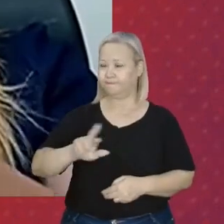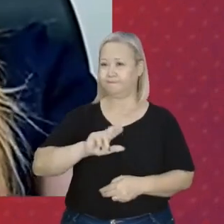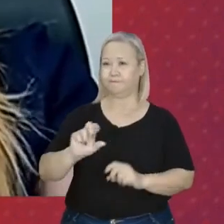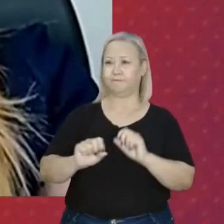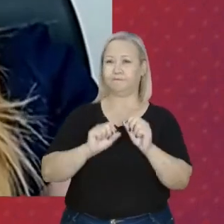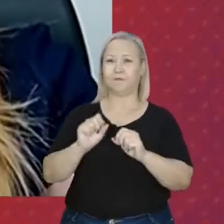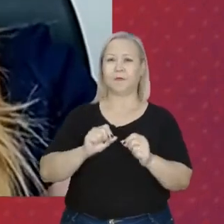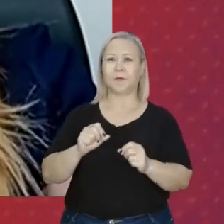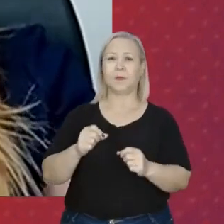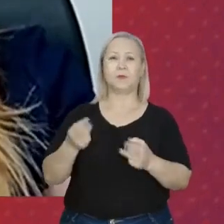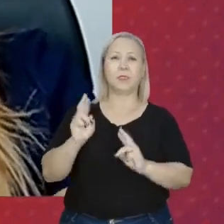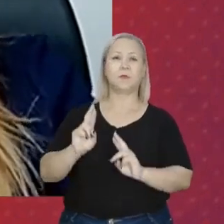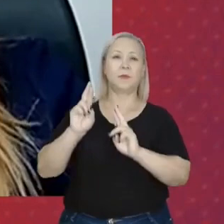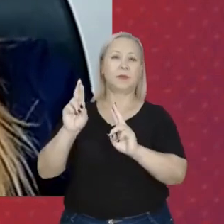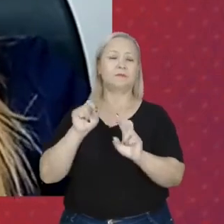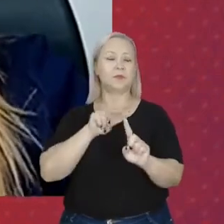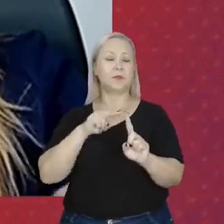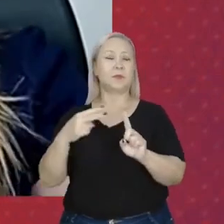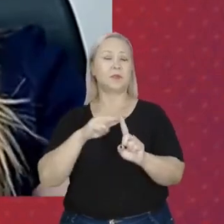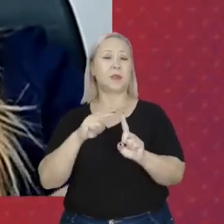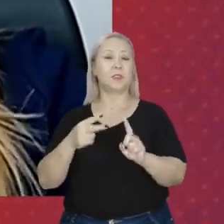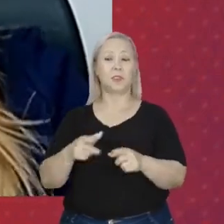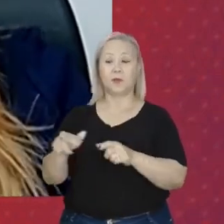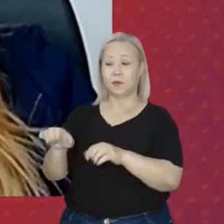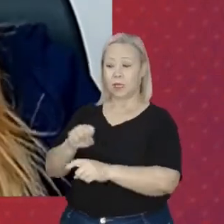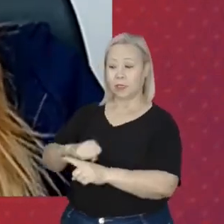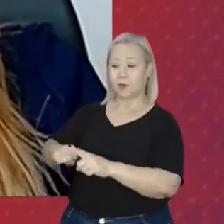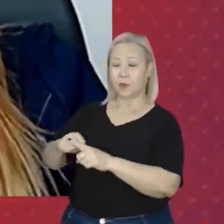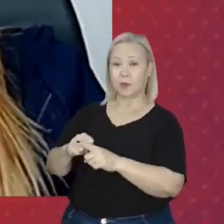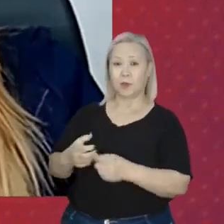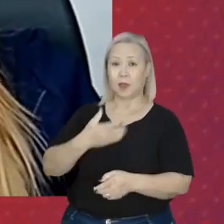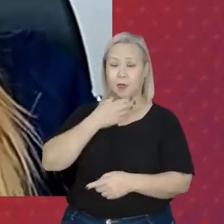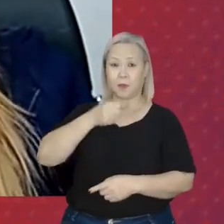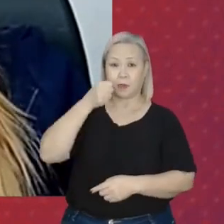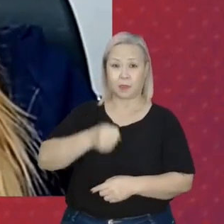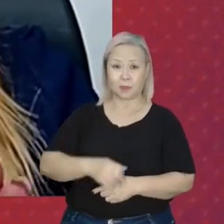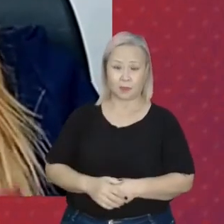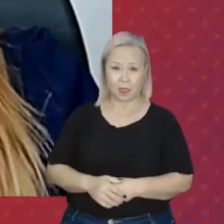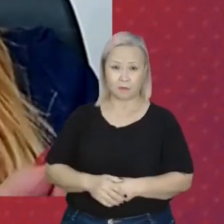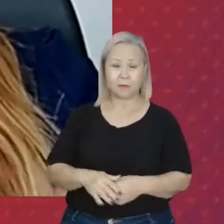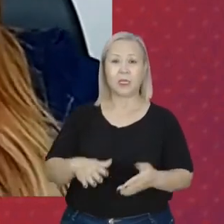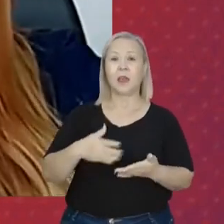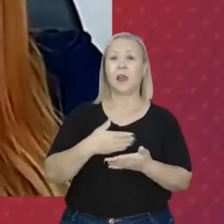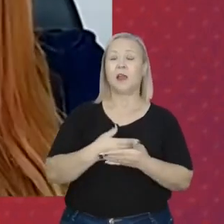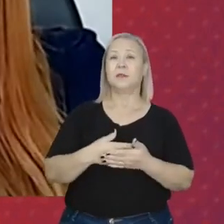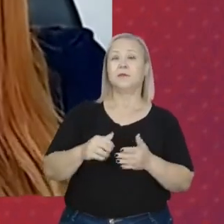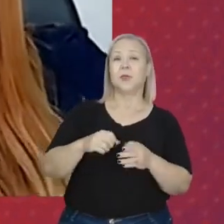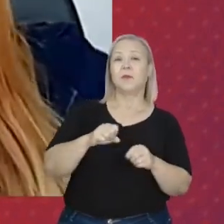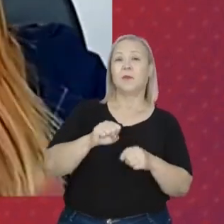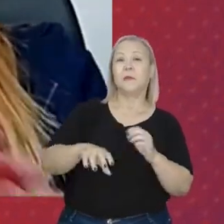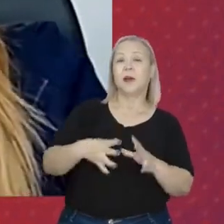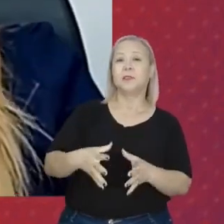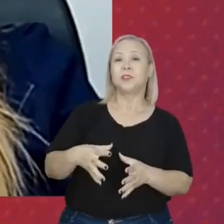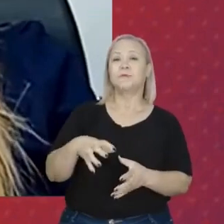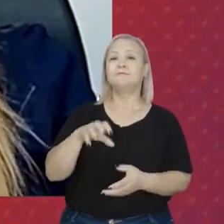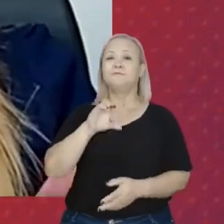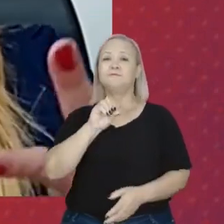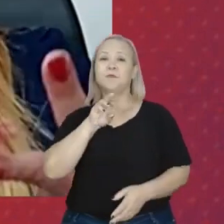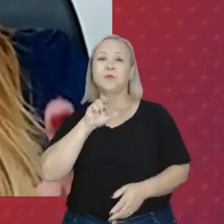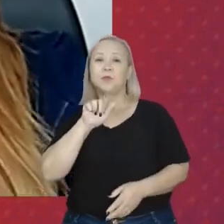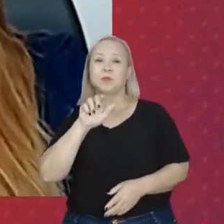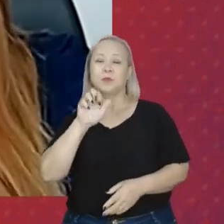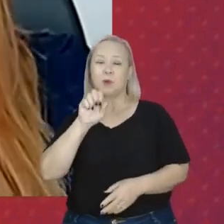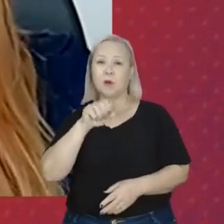a expectativa da sociedade patriarcal a partir da genitália das pessoas, elas sofrem preconceitos extremos. Isso vai